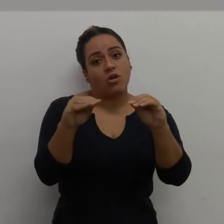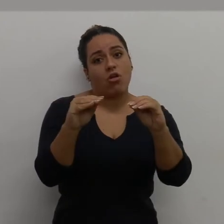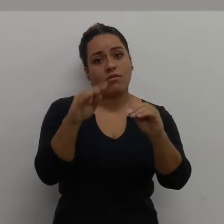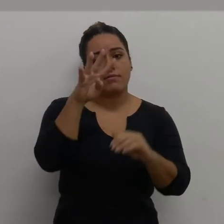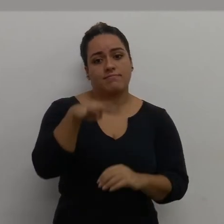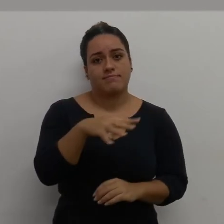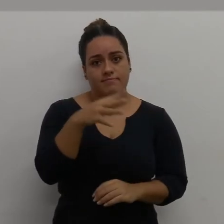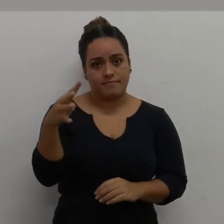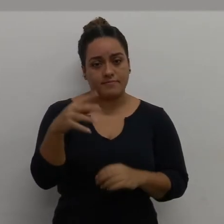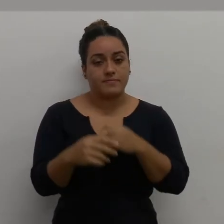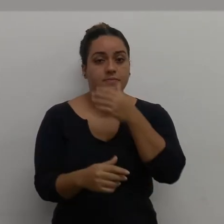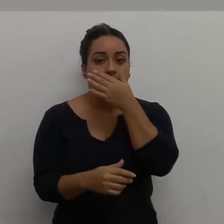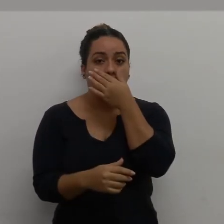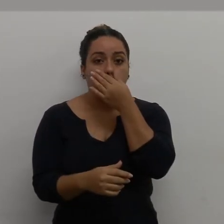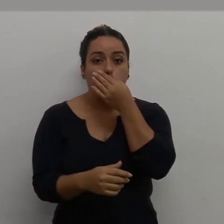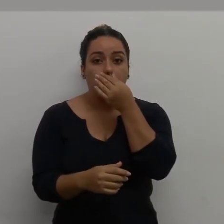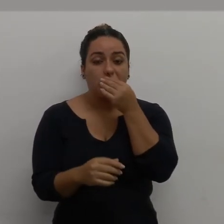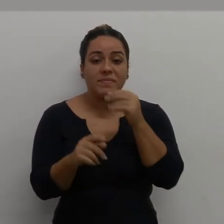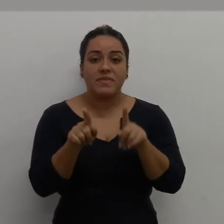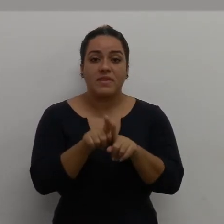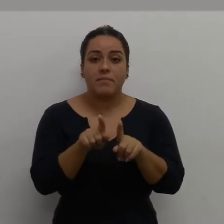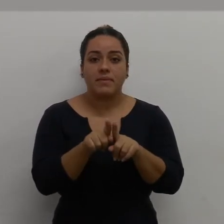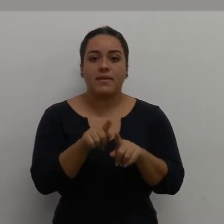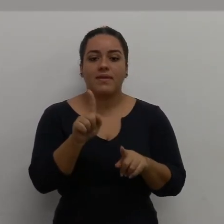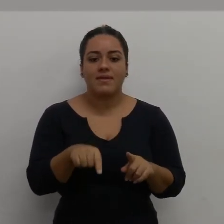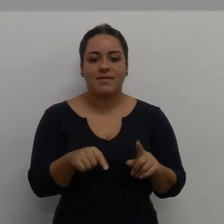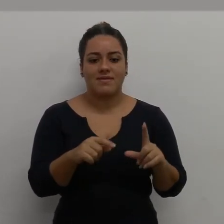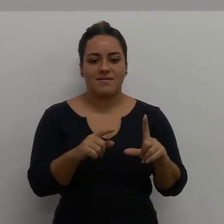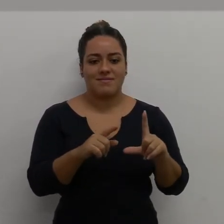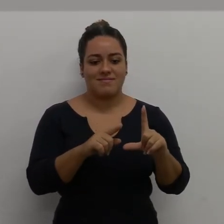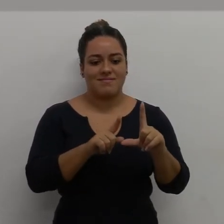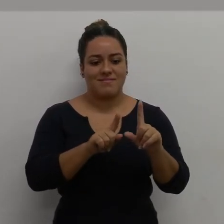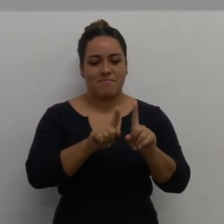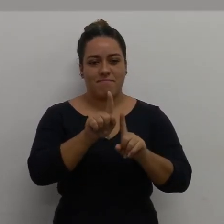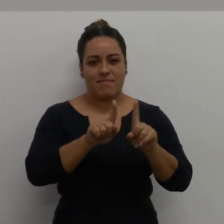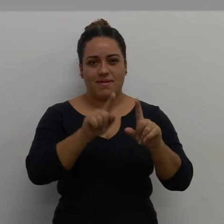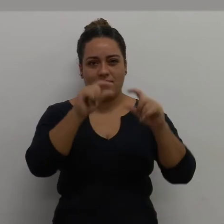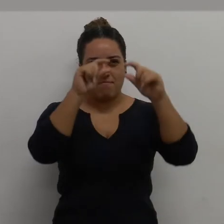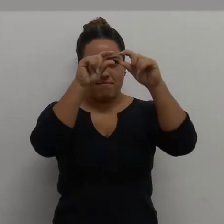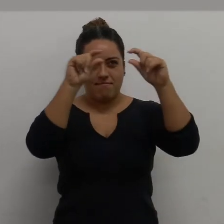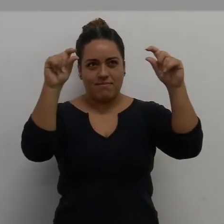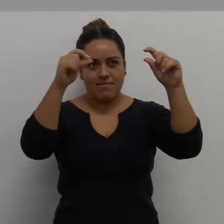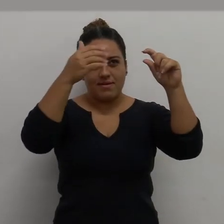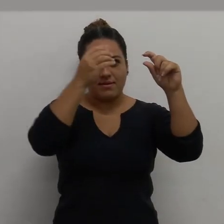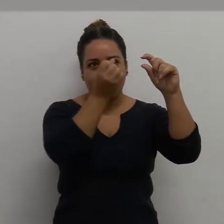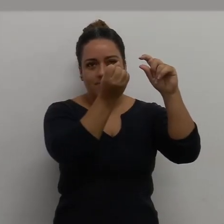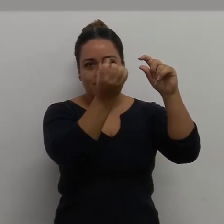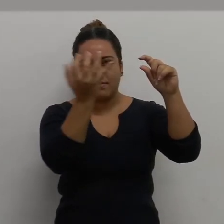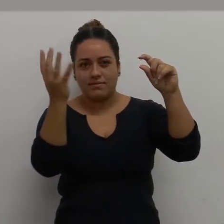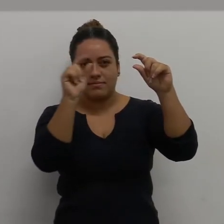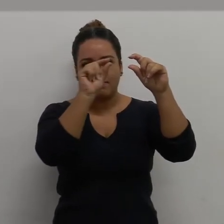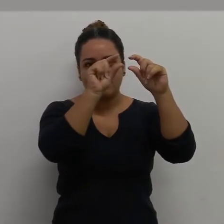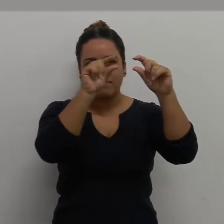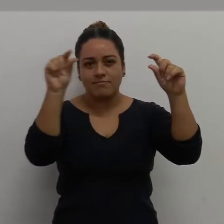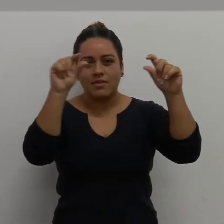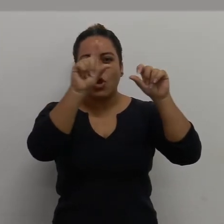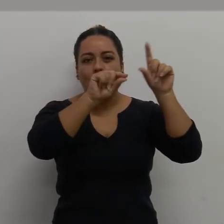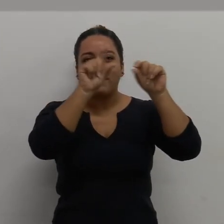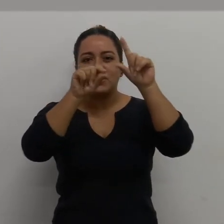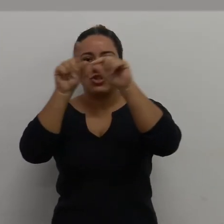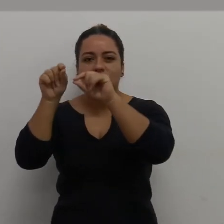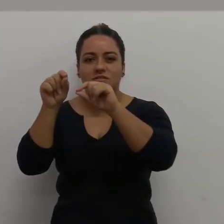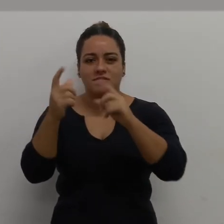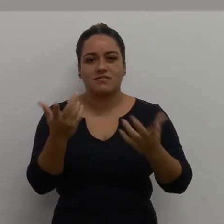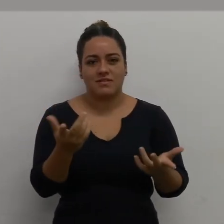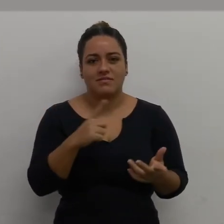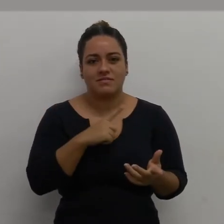habilitada, tá? Barra de fórmulas são aquelas bar é aquela barra ali, ó. Eu desabilitei, agora eu posso habilitar de novo. Essa barra aqui onde